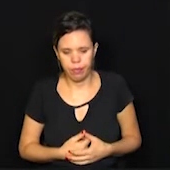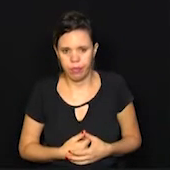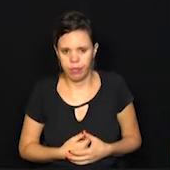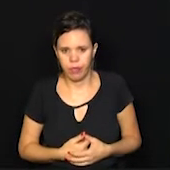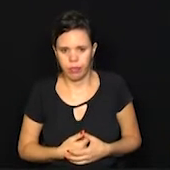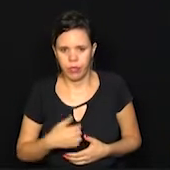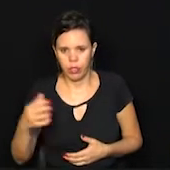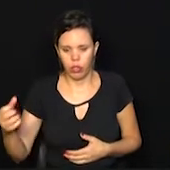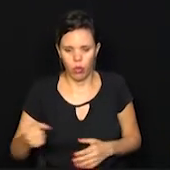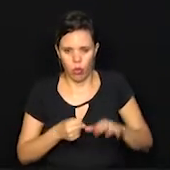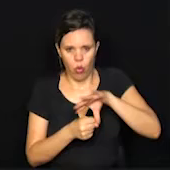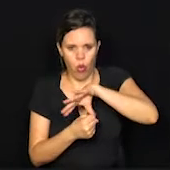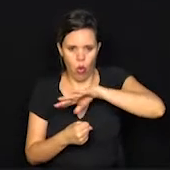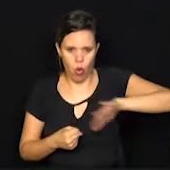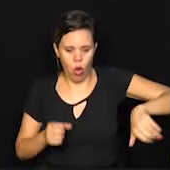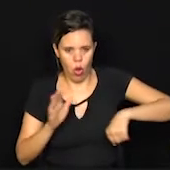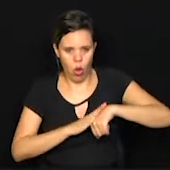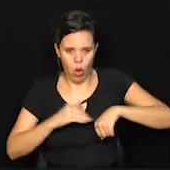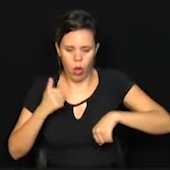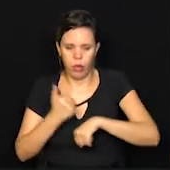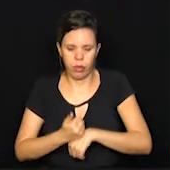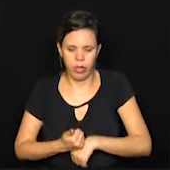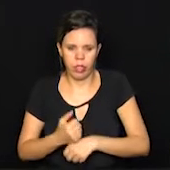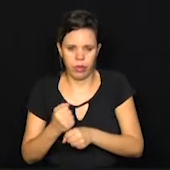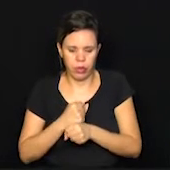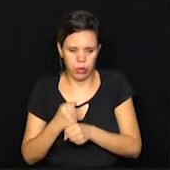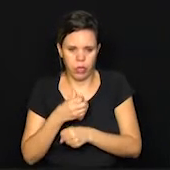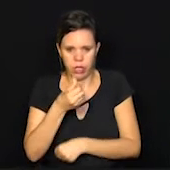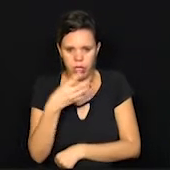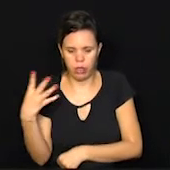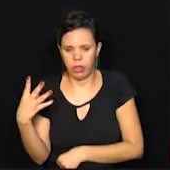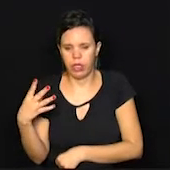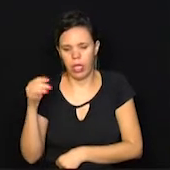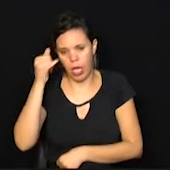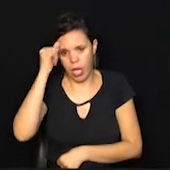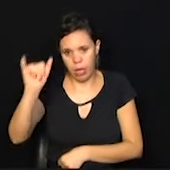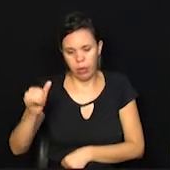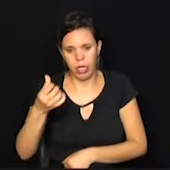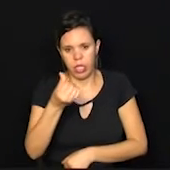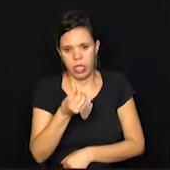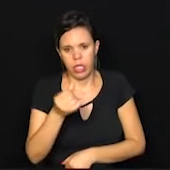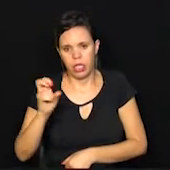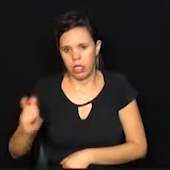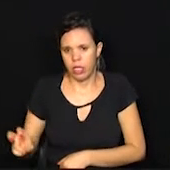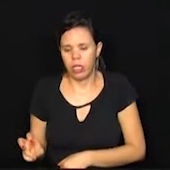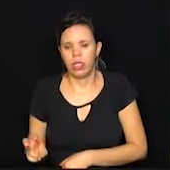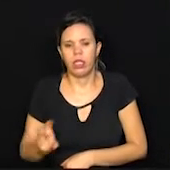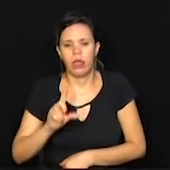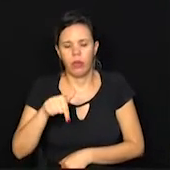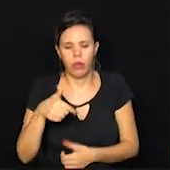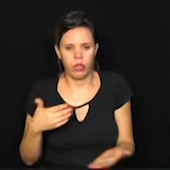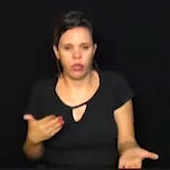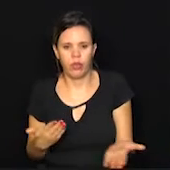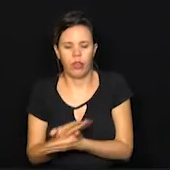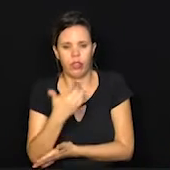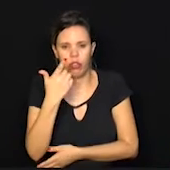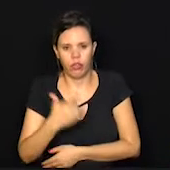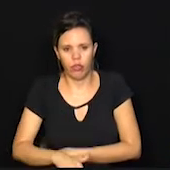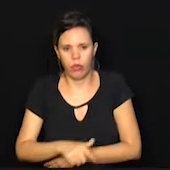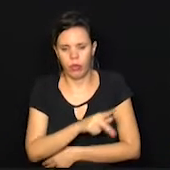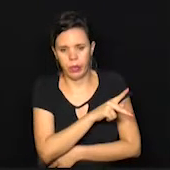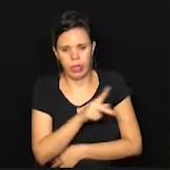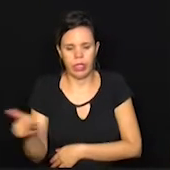dos motivos do golpe de 64 era impedir que isso 65 o Leonel Brizola fosse eleito presidente da república